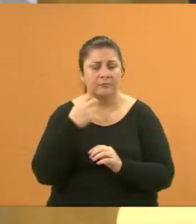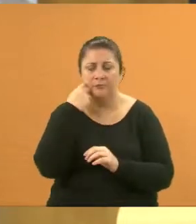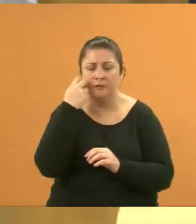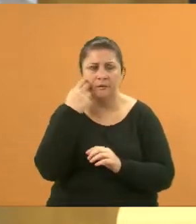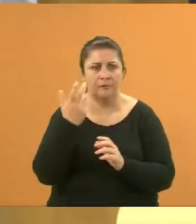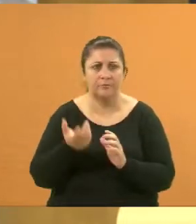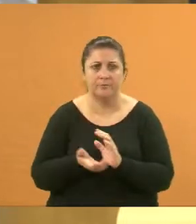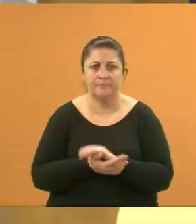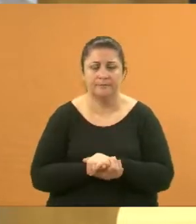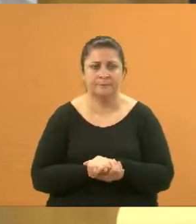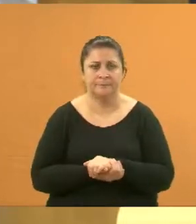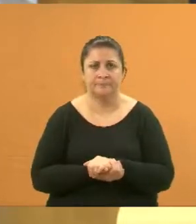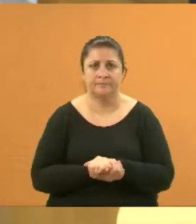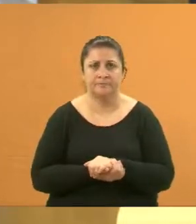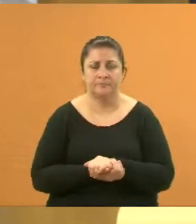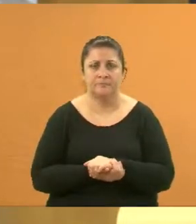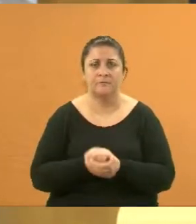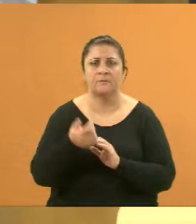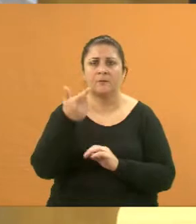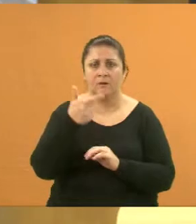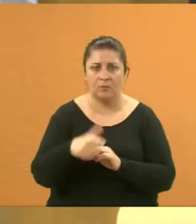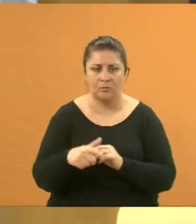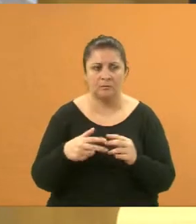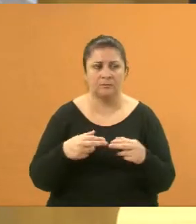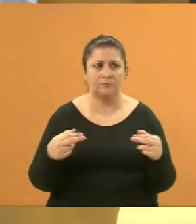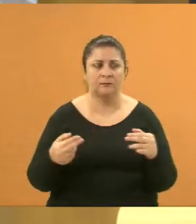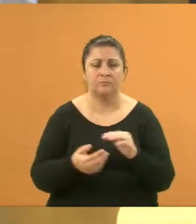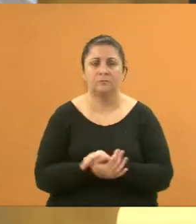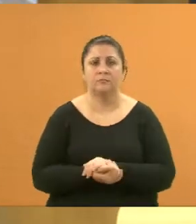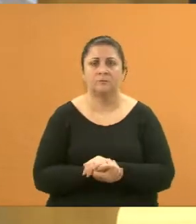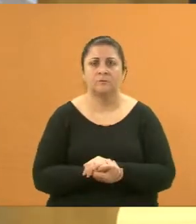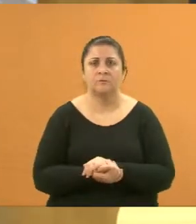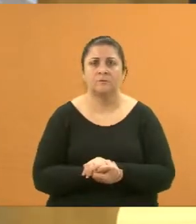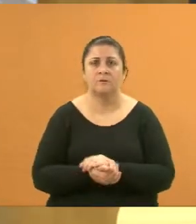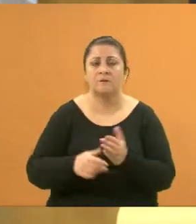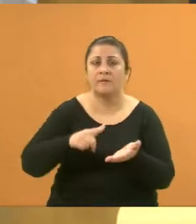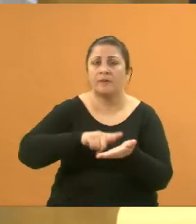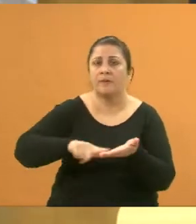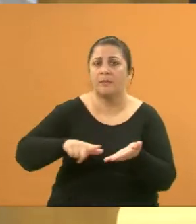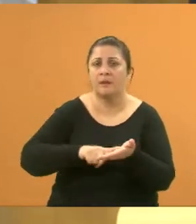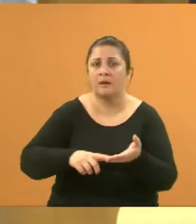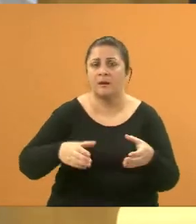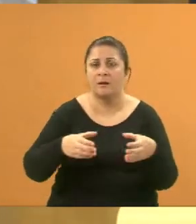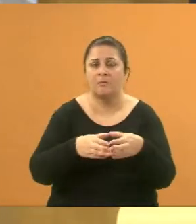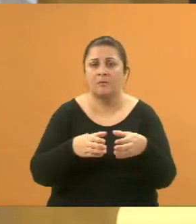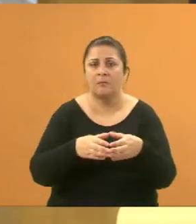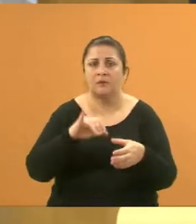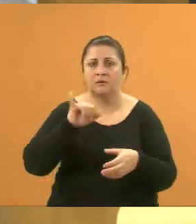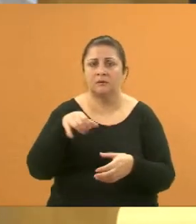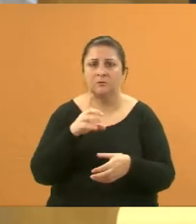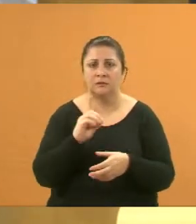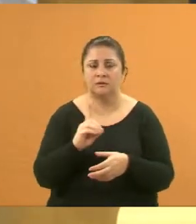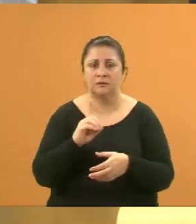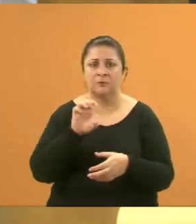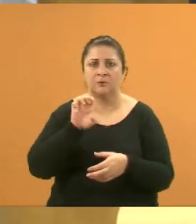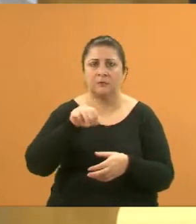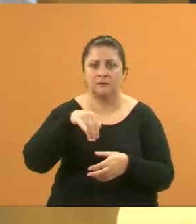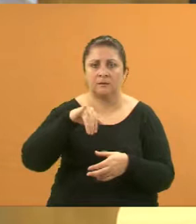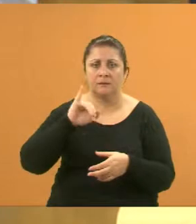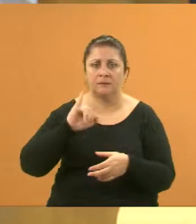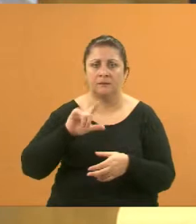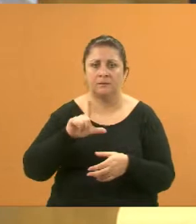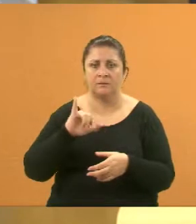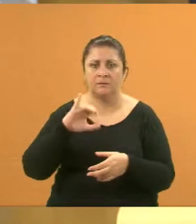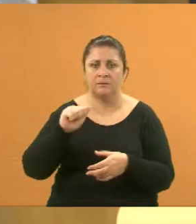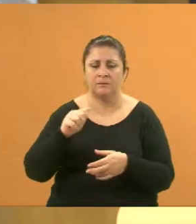vergonha. Outra coisa, a limpeza da praça do Jardim Emília.